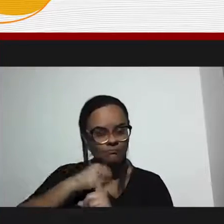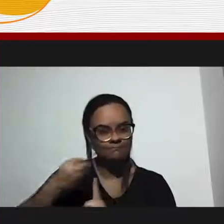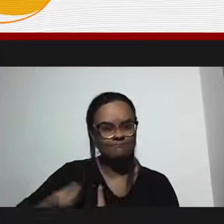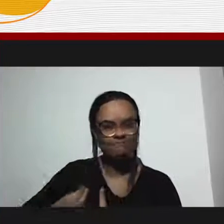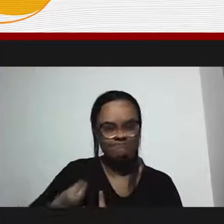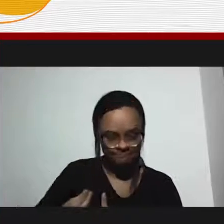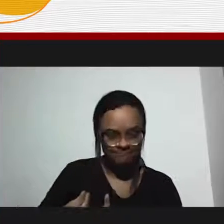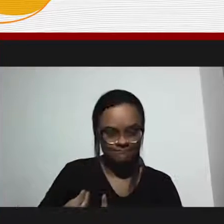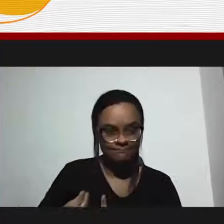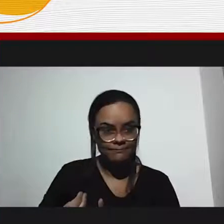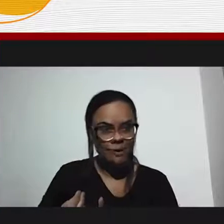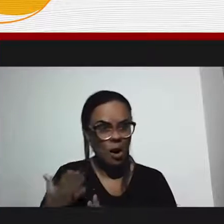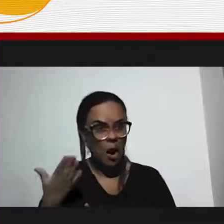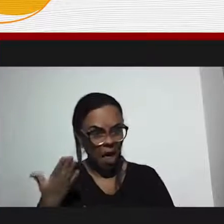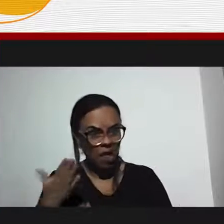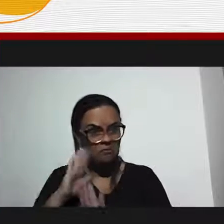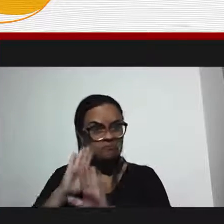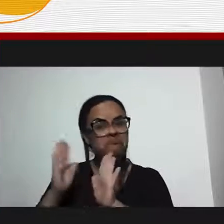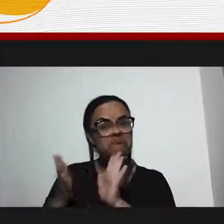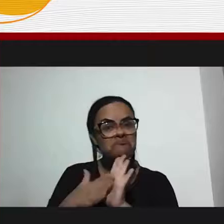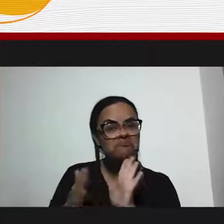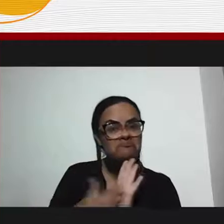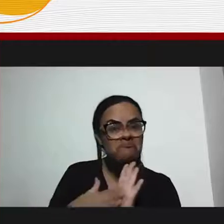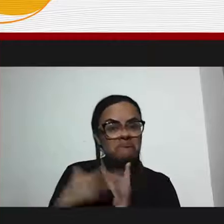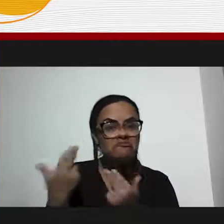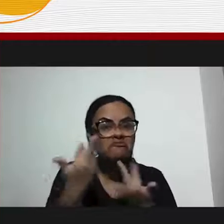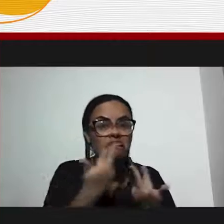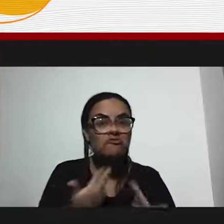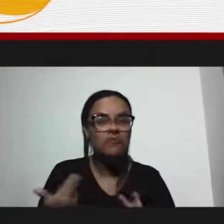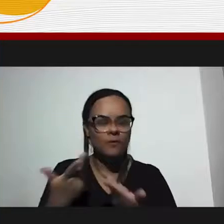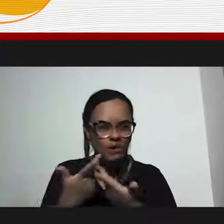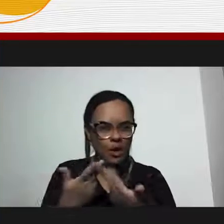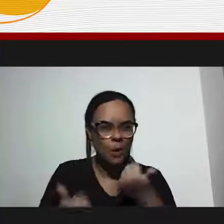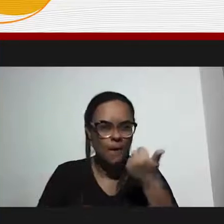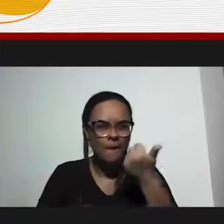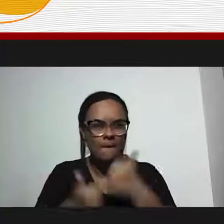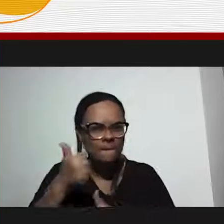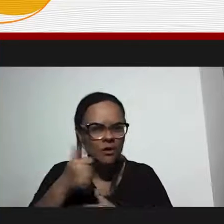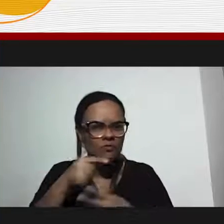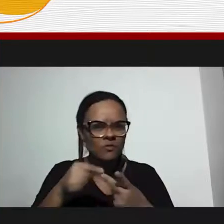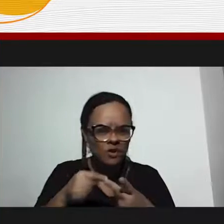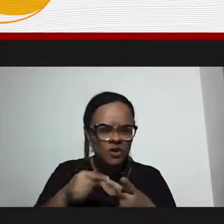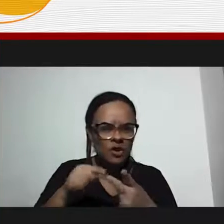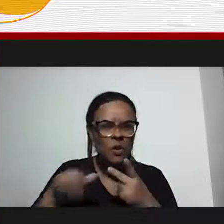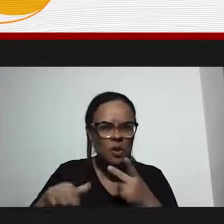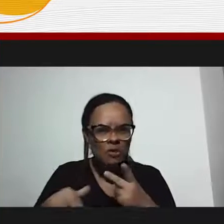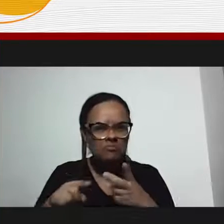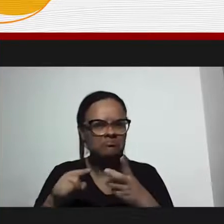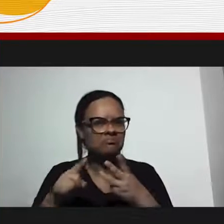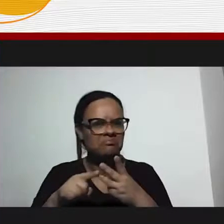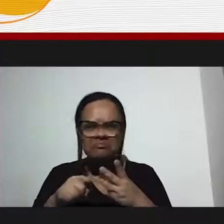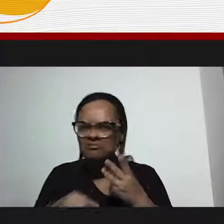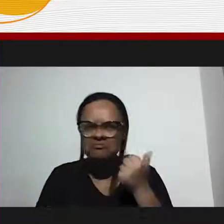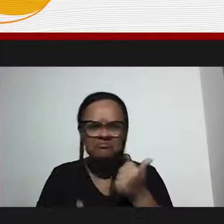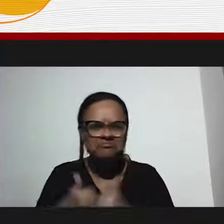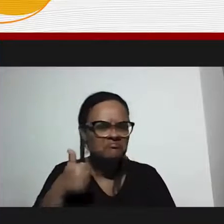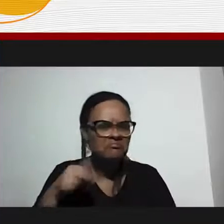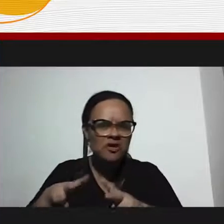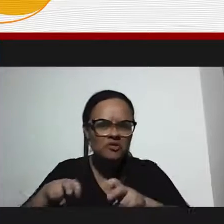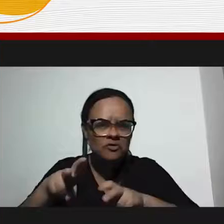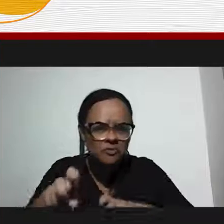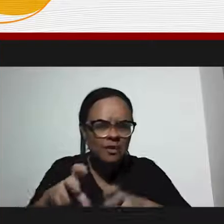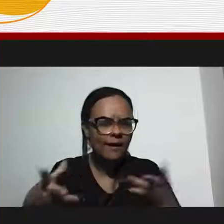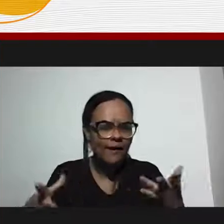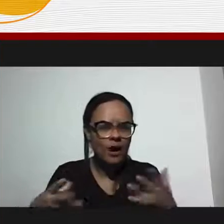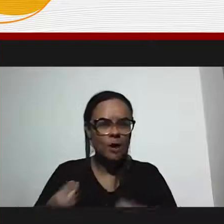eu também posso fazer o mesmo, seja no esporte, seja na piscina, seja no taekwondo, seja no atletismo, ou